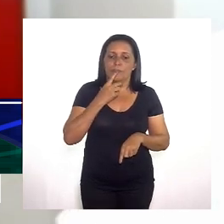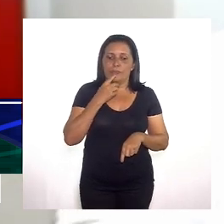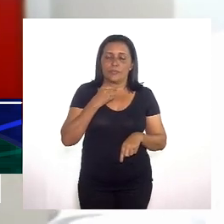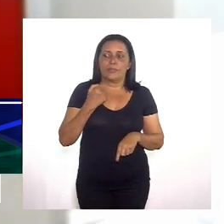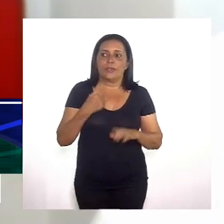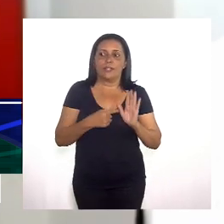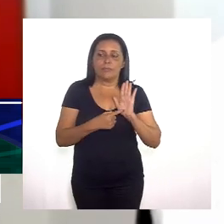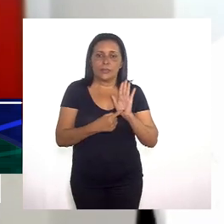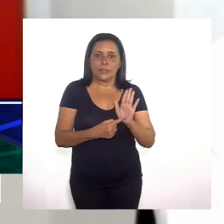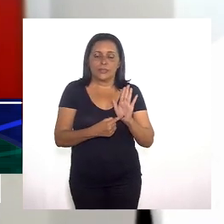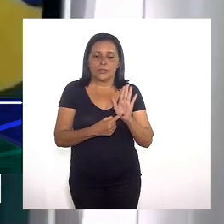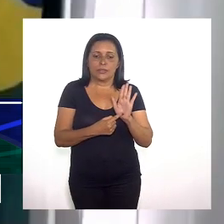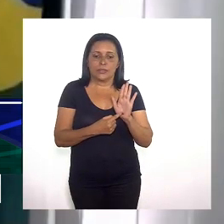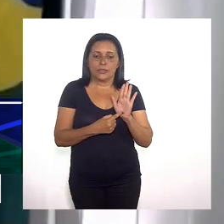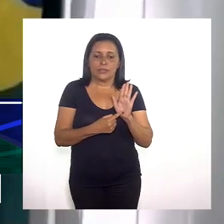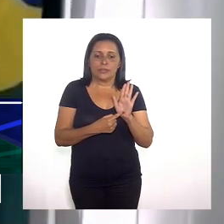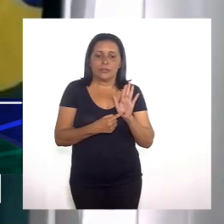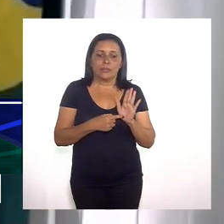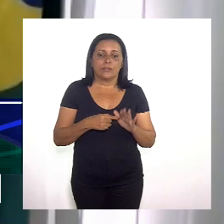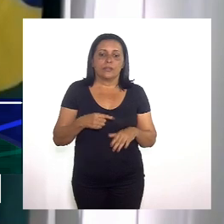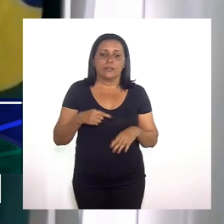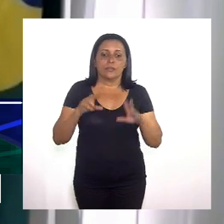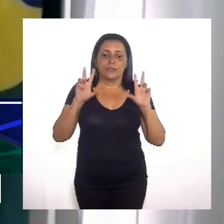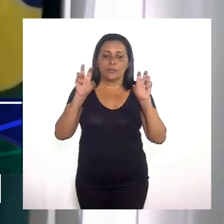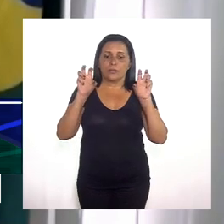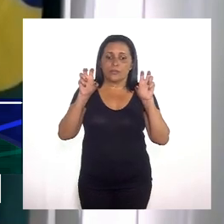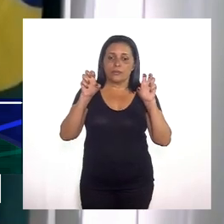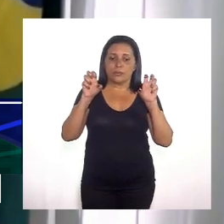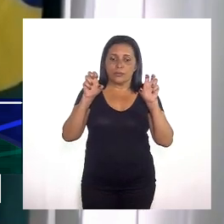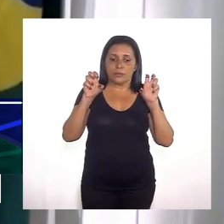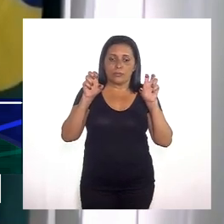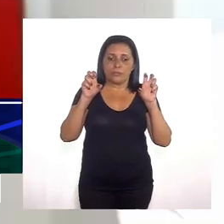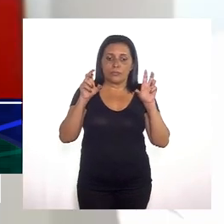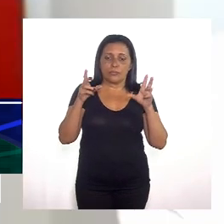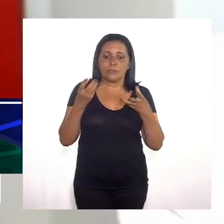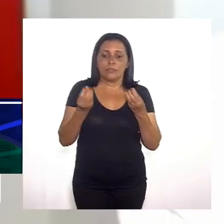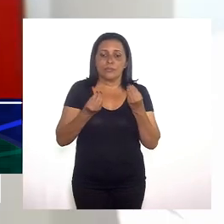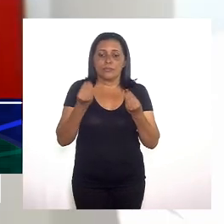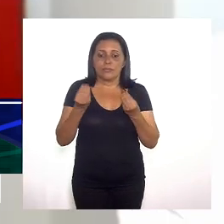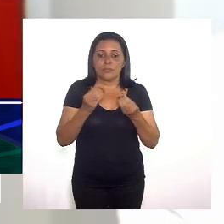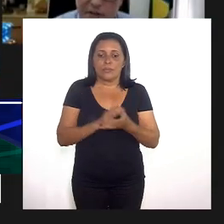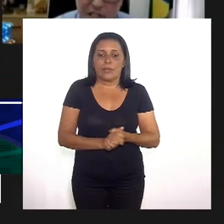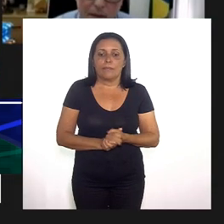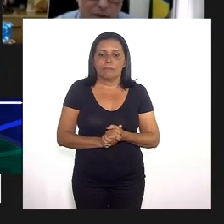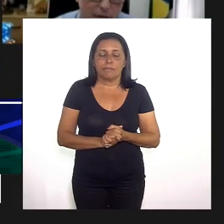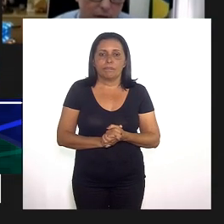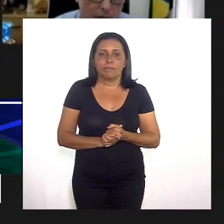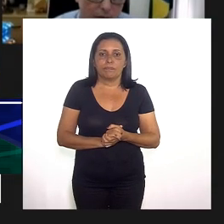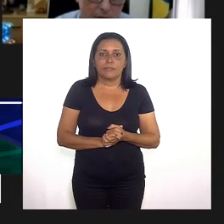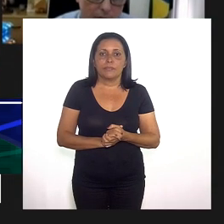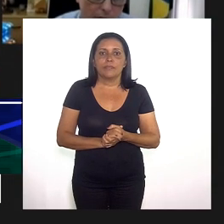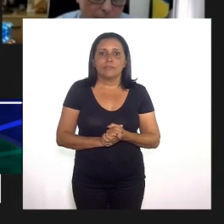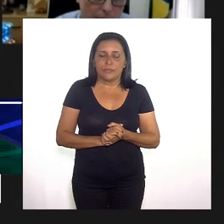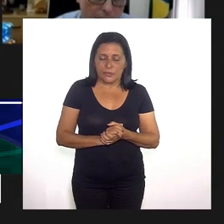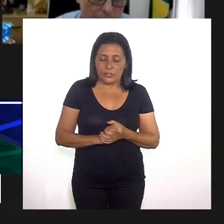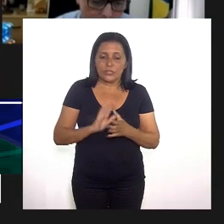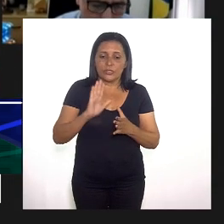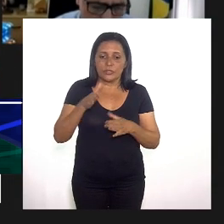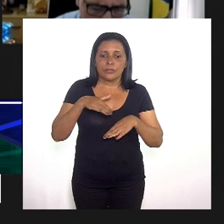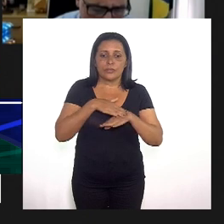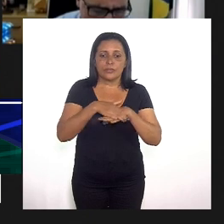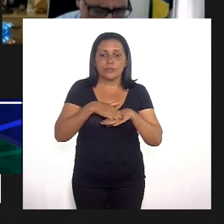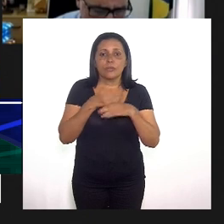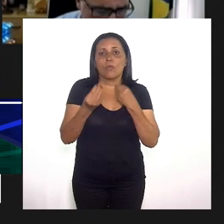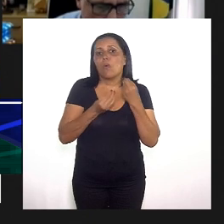da comissão. Questão de ordem. Deixa eu acabar de cantar, aí Vossa Excelência faz a questão. Perfeitamente. Pareceres da Comissão de Constituição e Justiça